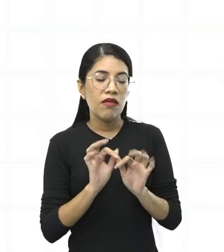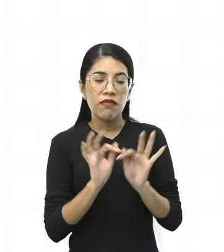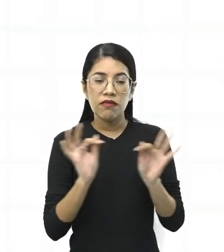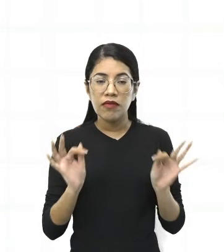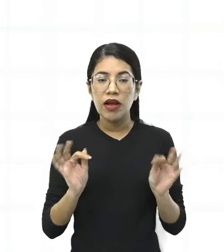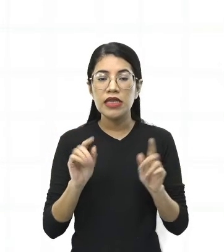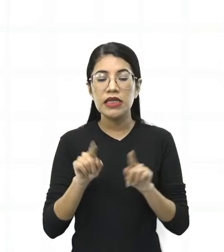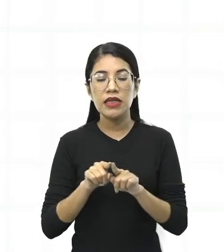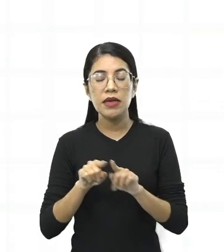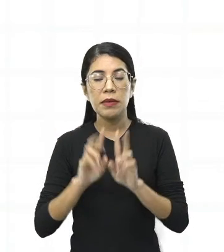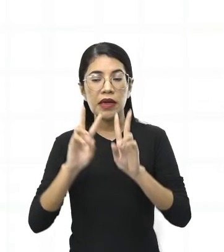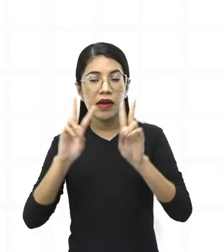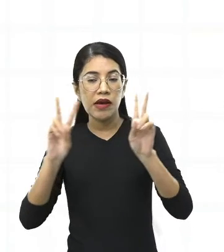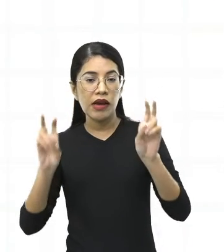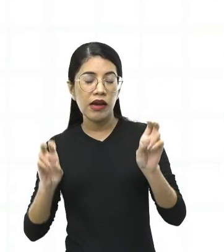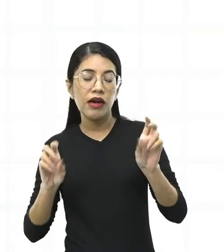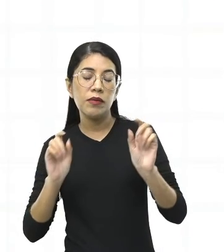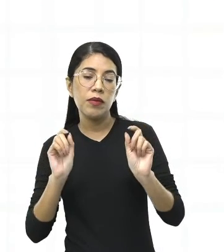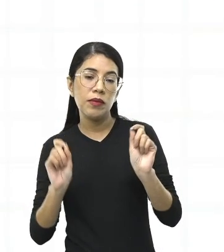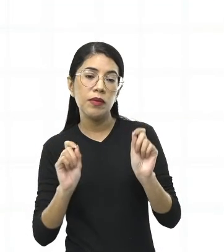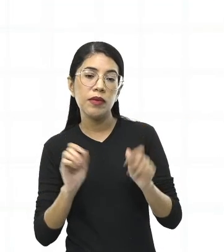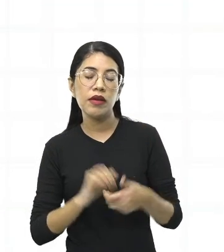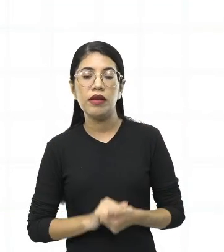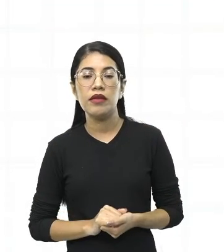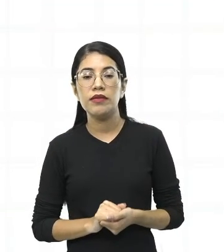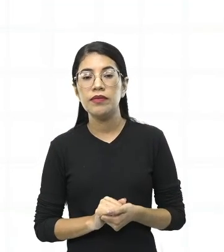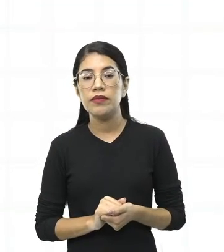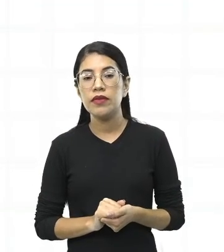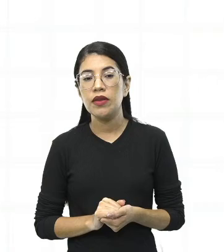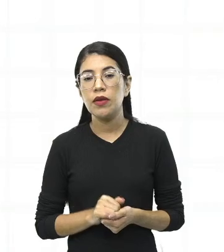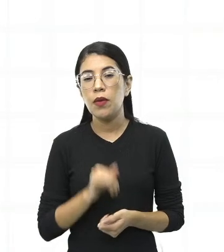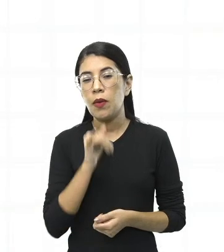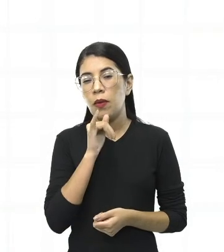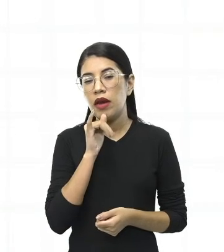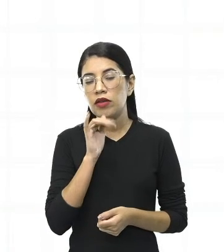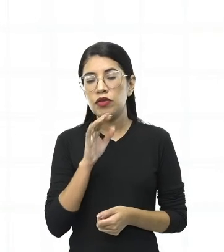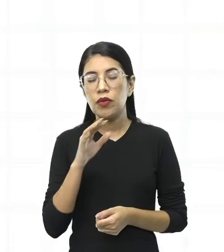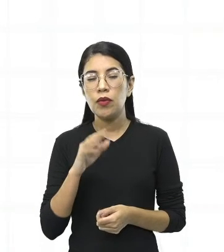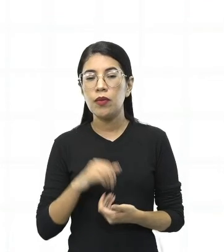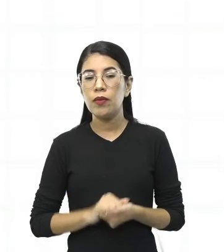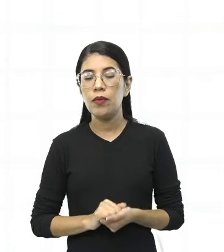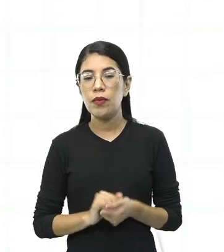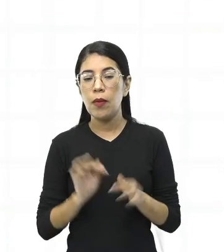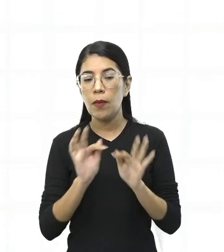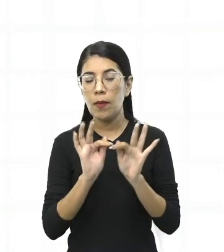as aspas que dão essa ideia também ali, né, de uma fala,